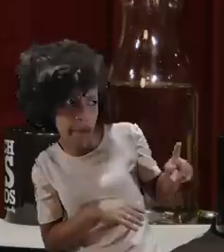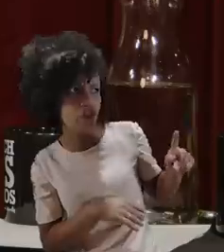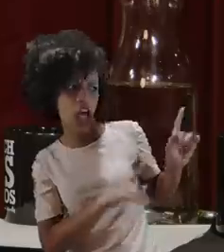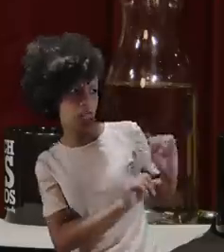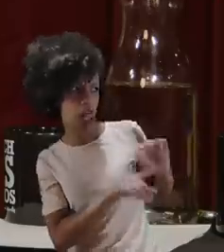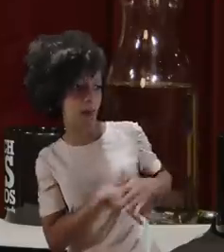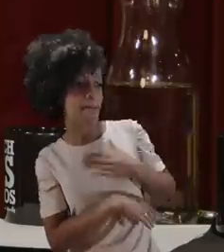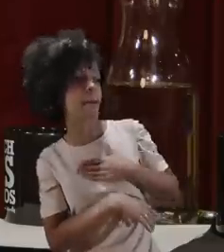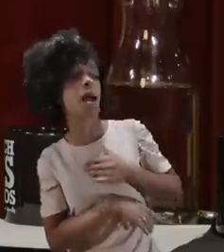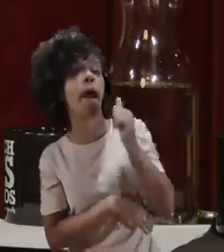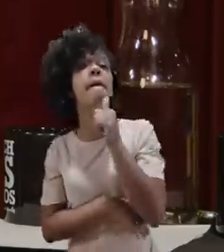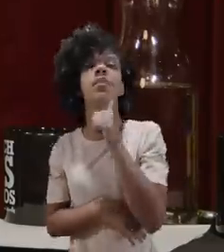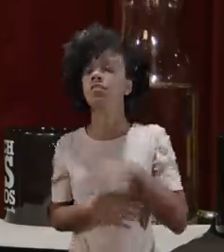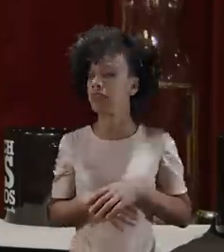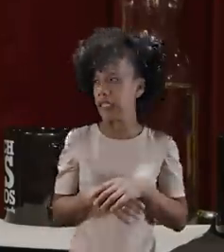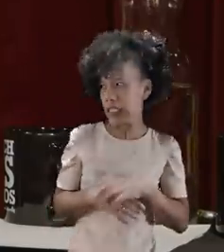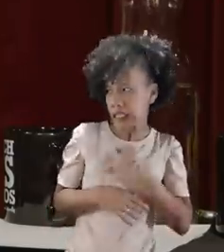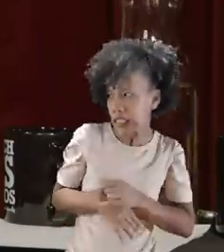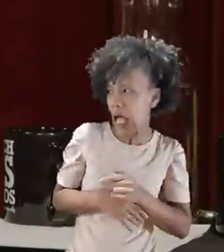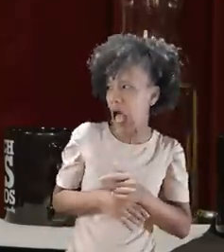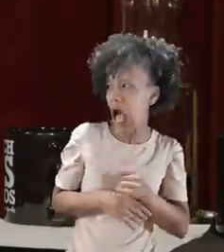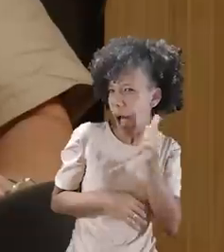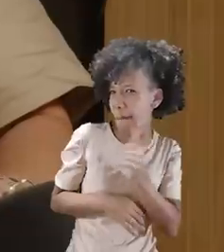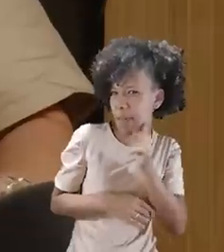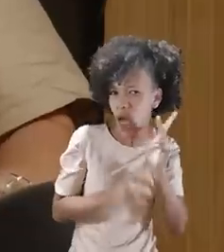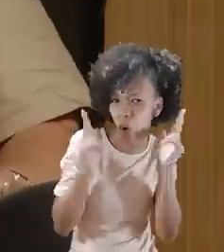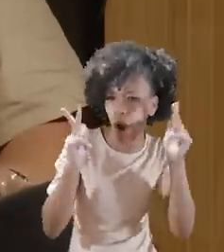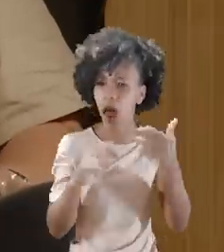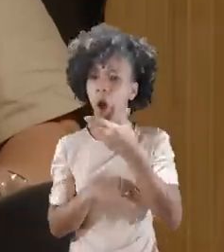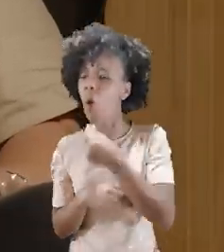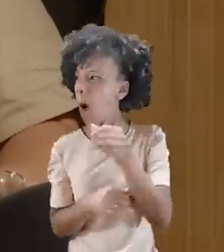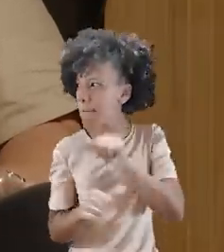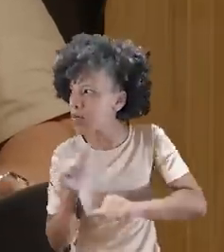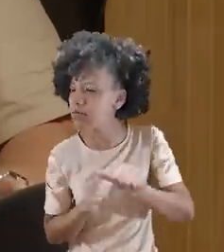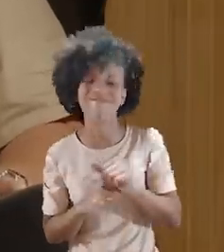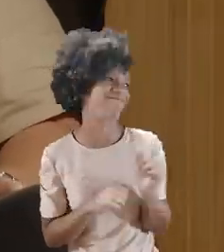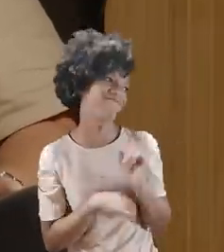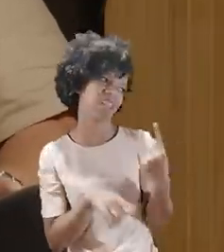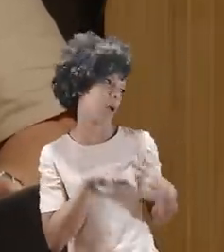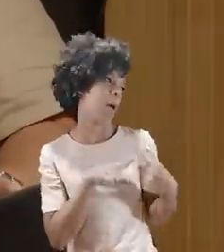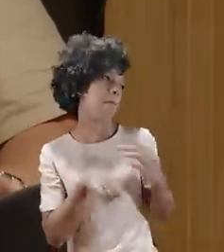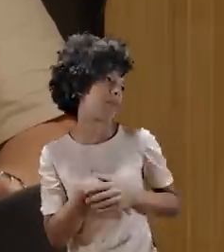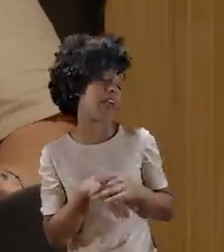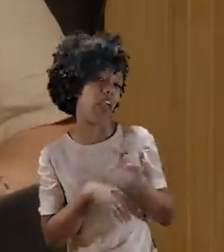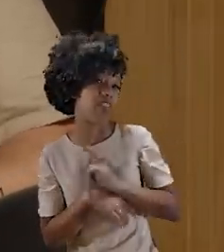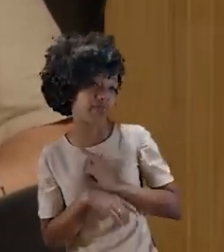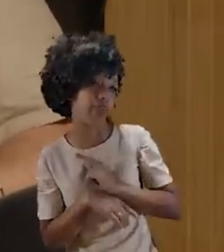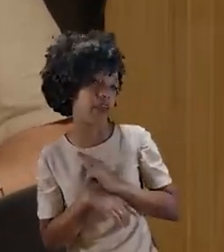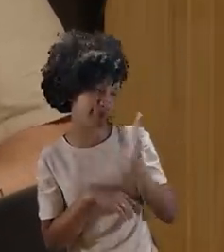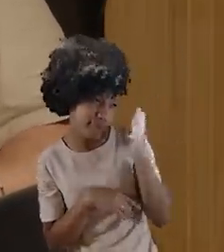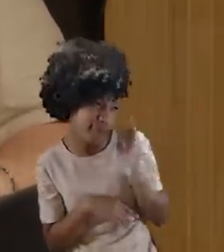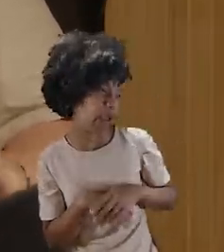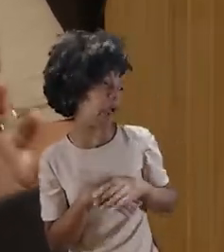para as meninas Será que se mulher cortar cabelo de homem muda ali Talvez a pessoa que a masculina Não porque eu tenho um babaca que fala mano mulher